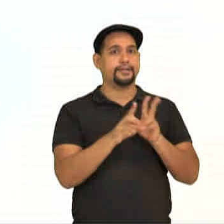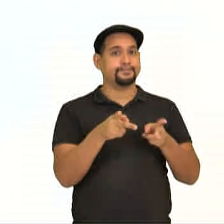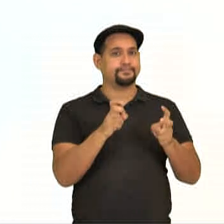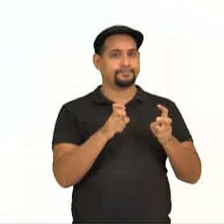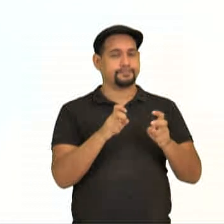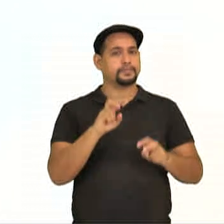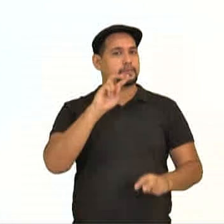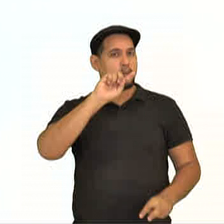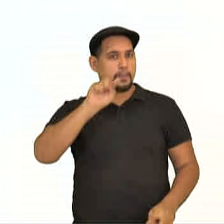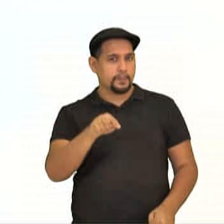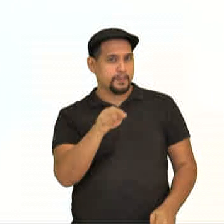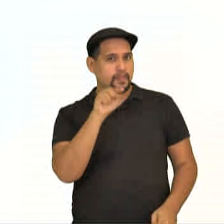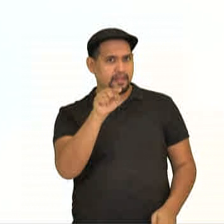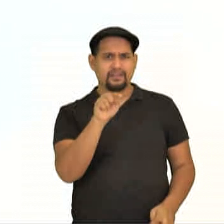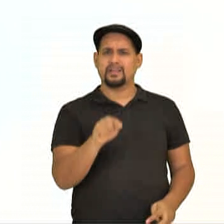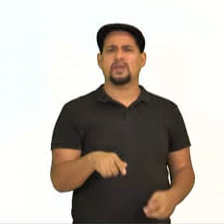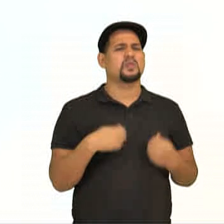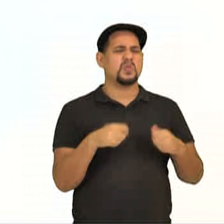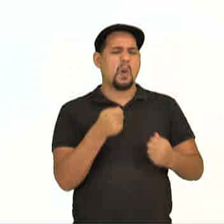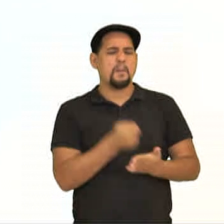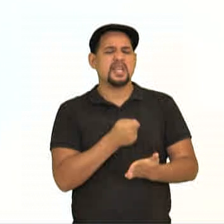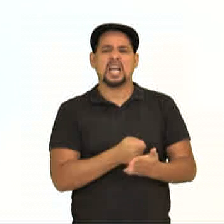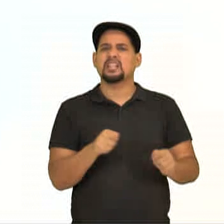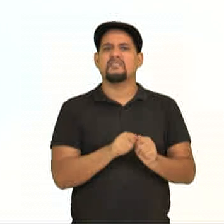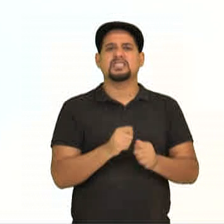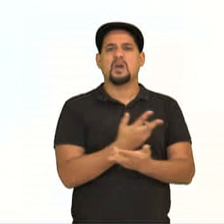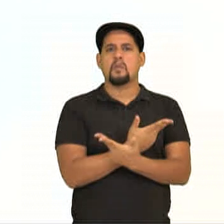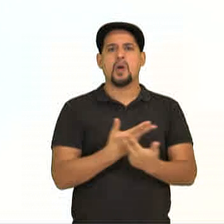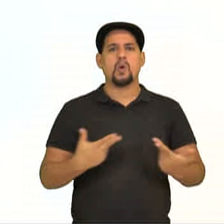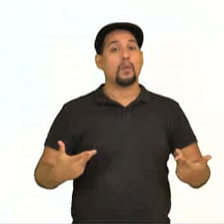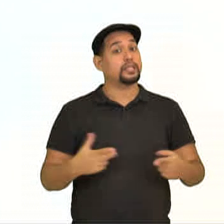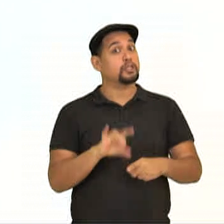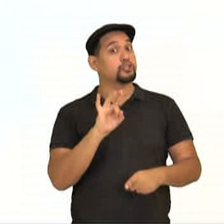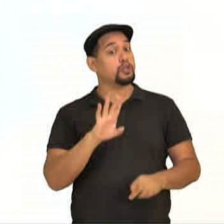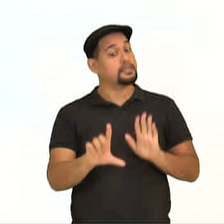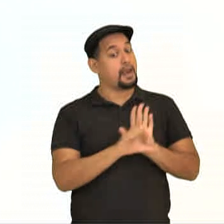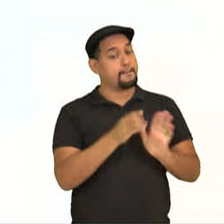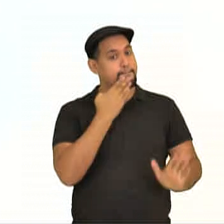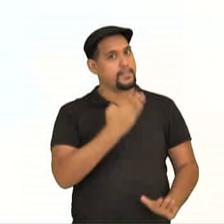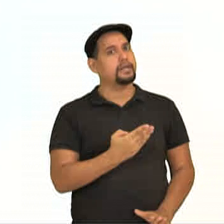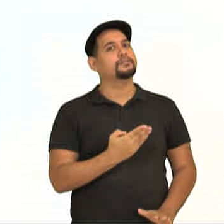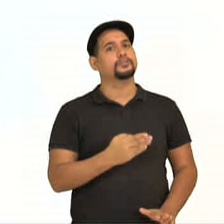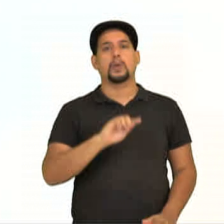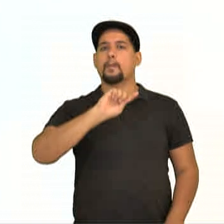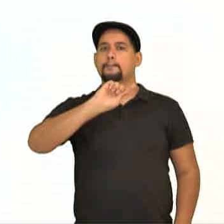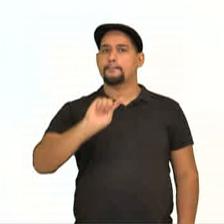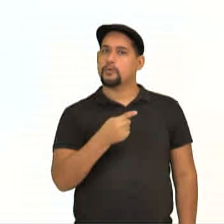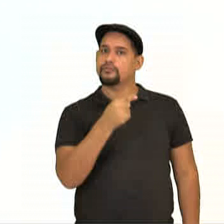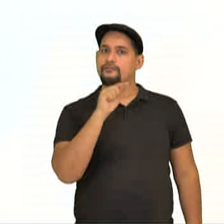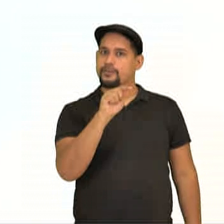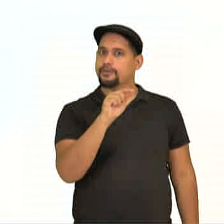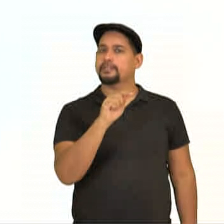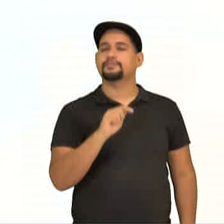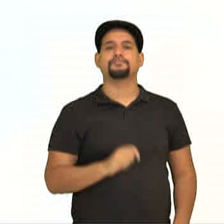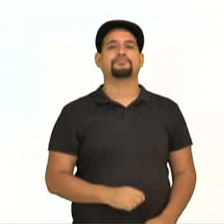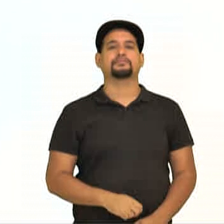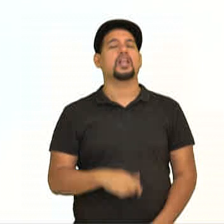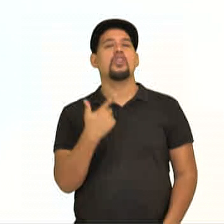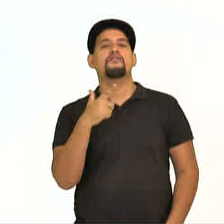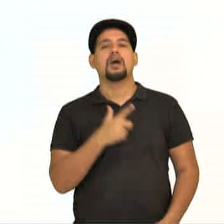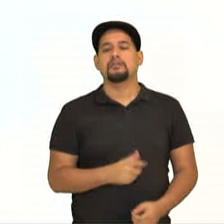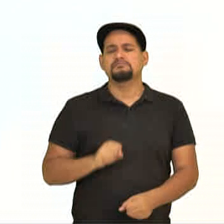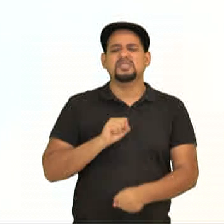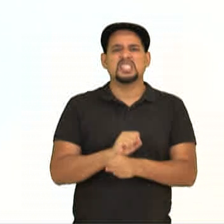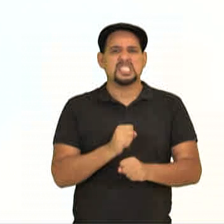vírgula. Ninguém será obrigado a fazer ou deixar de fazer alguma coisa senão em virtude da lei. Ponto e vírgula. Ninguém será